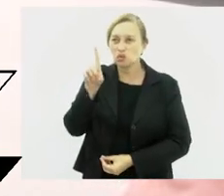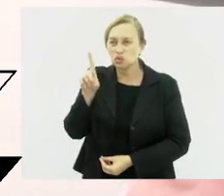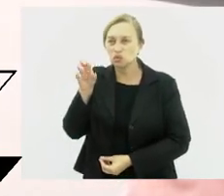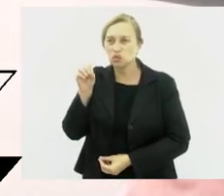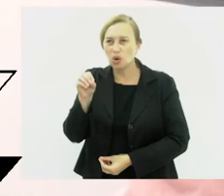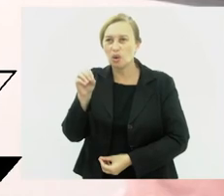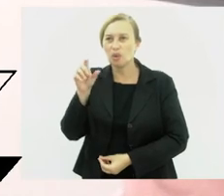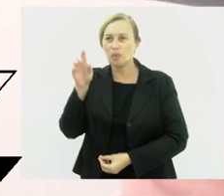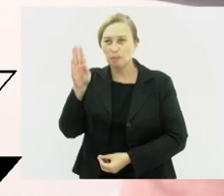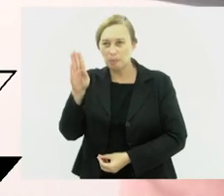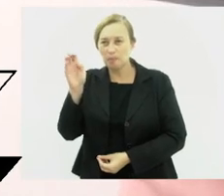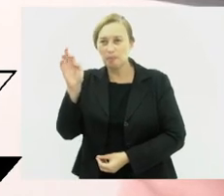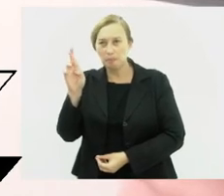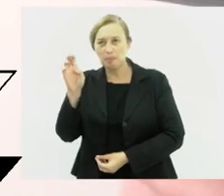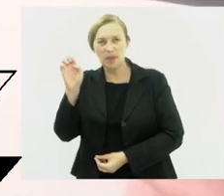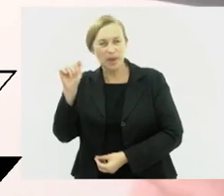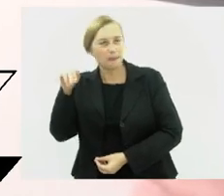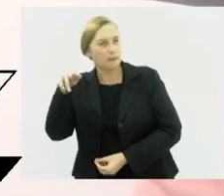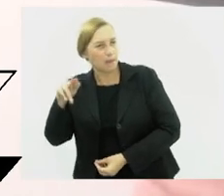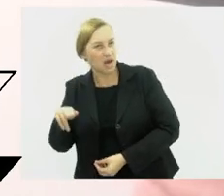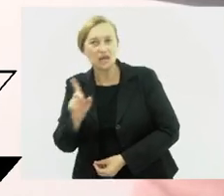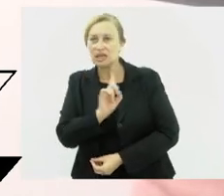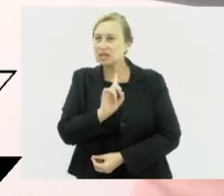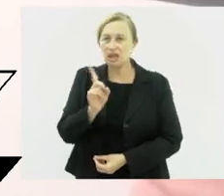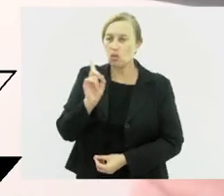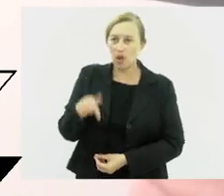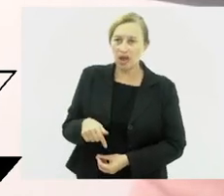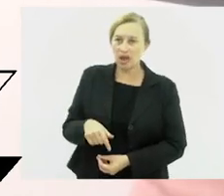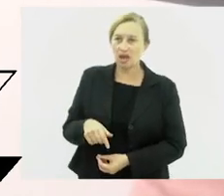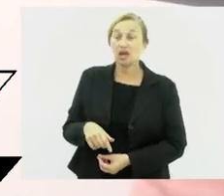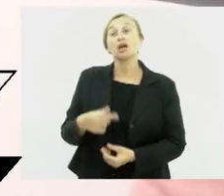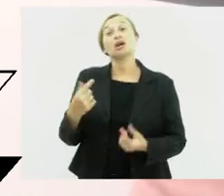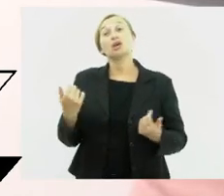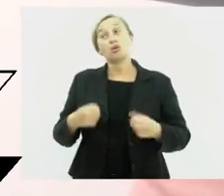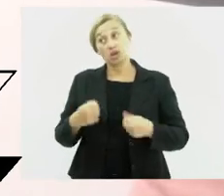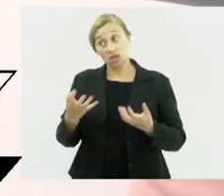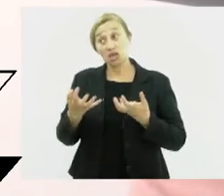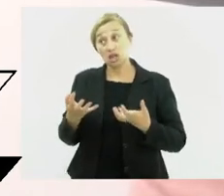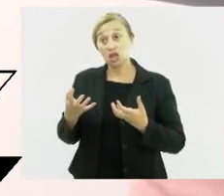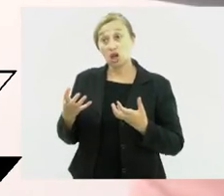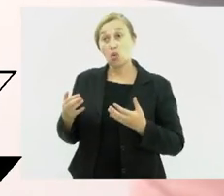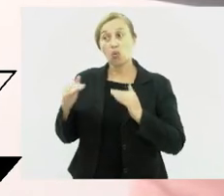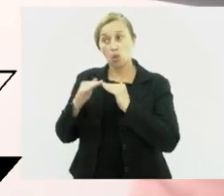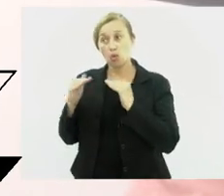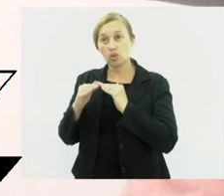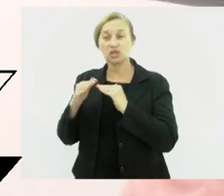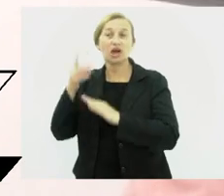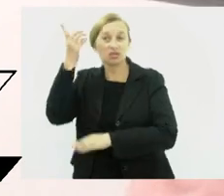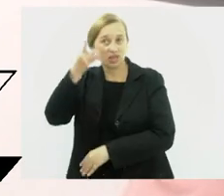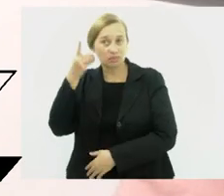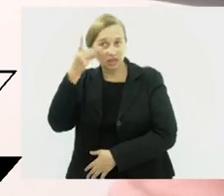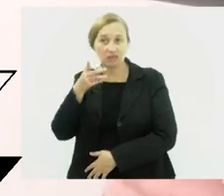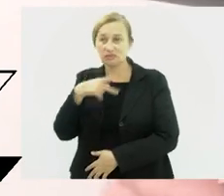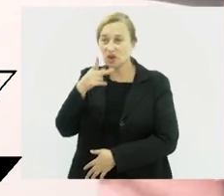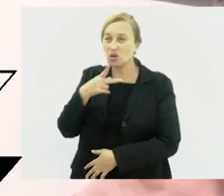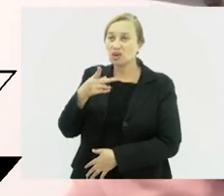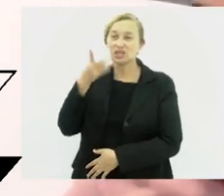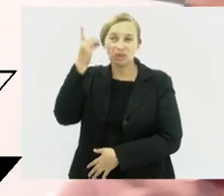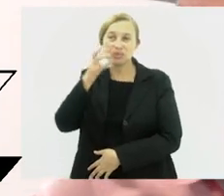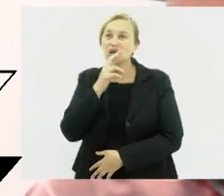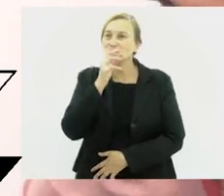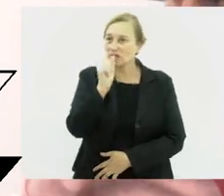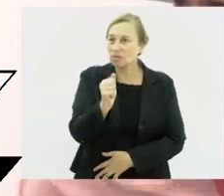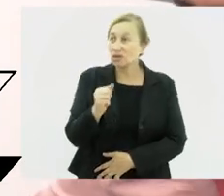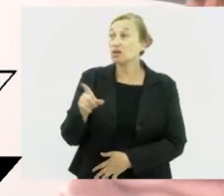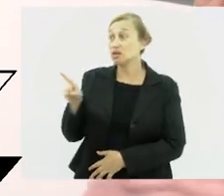faz sentido. Eu queria muito concordar com o que o deputado falou. Quando eu cheguei aqui, o Amorim estava falando de algo, e isso sim, Amorim, acho que